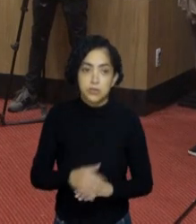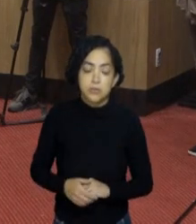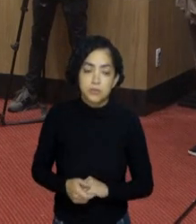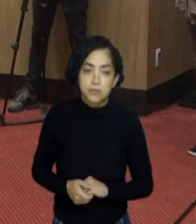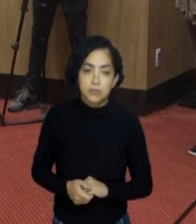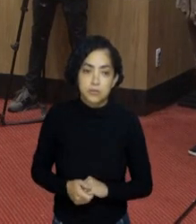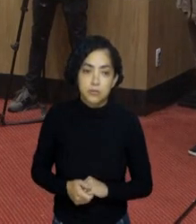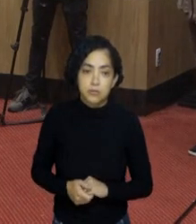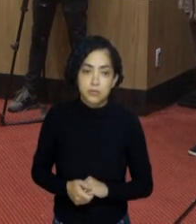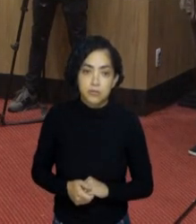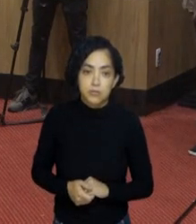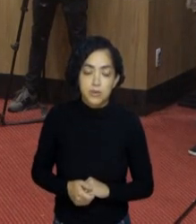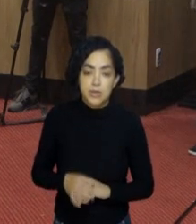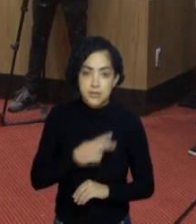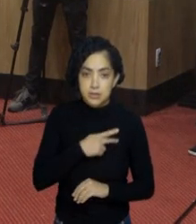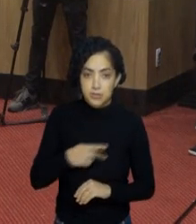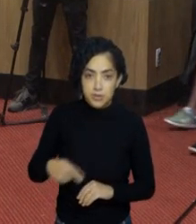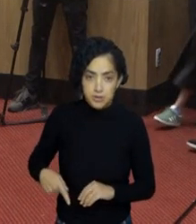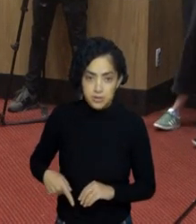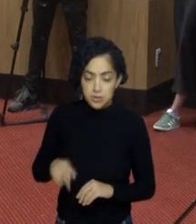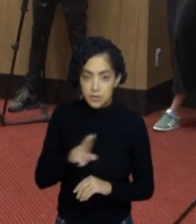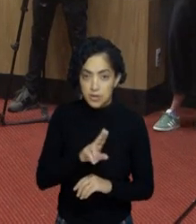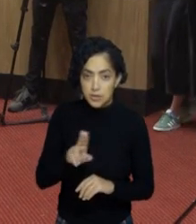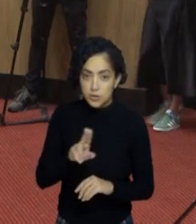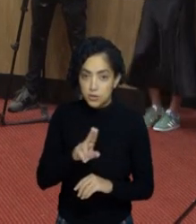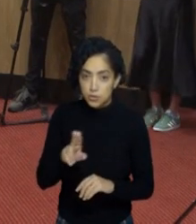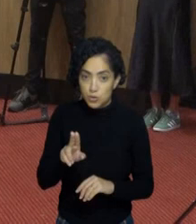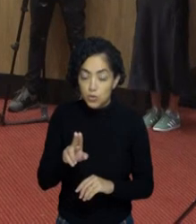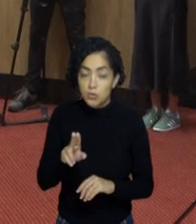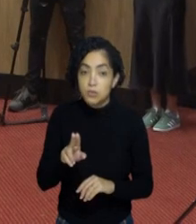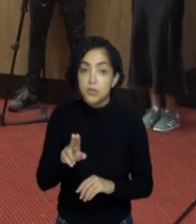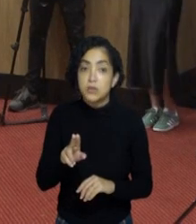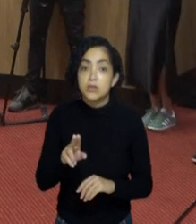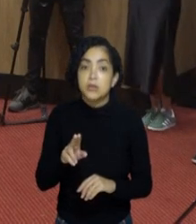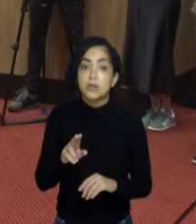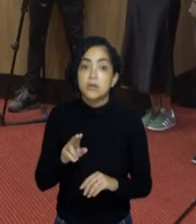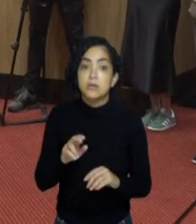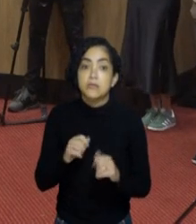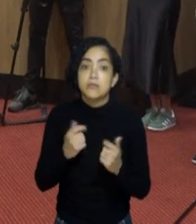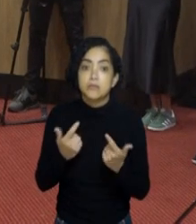Bernardes, esta presidência, em nome deste poder legislativo,